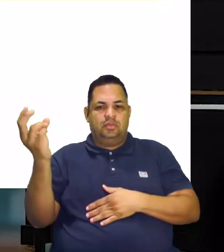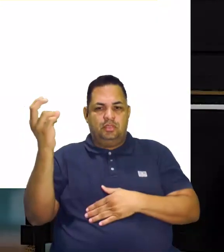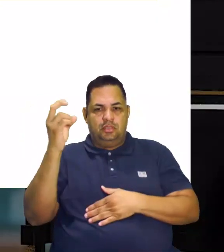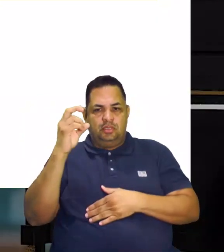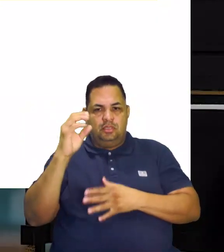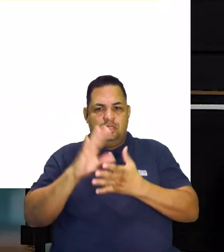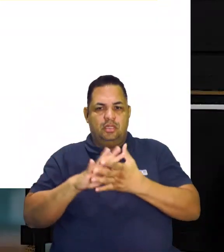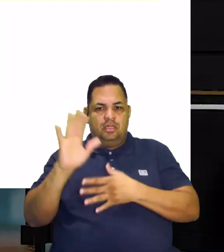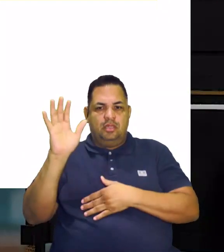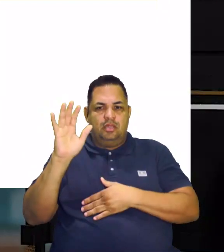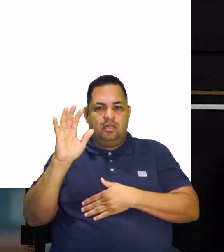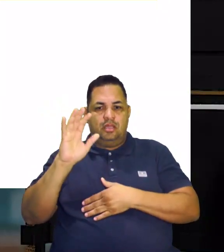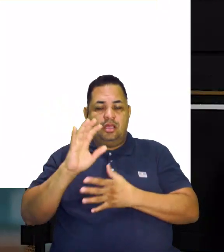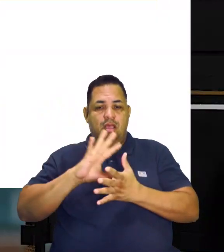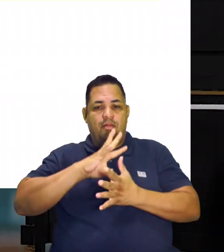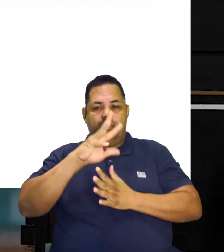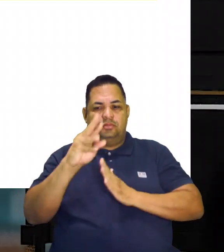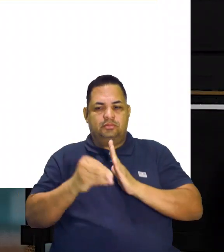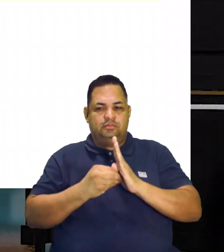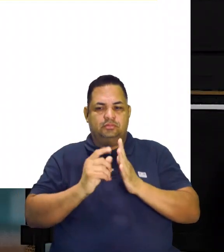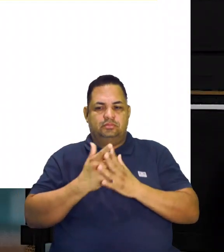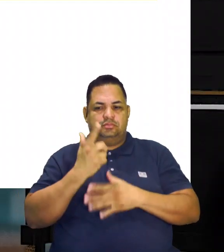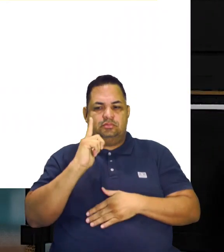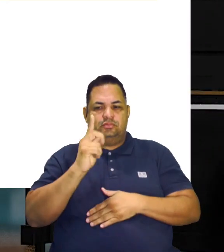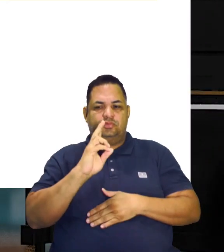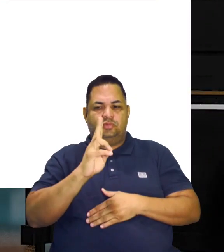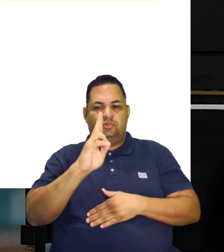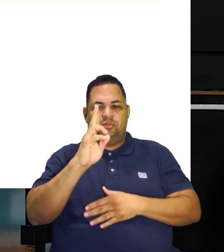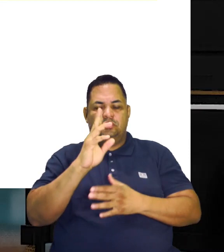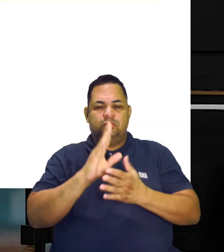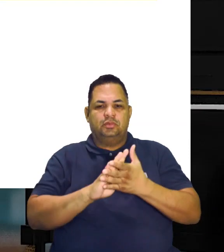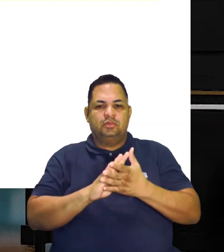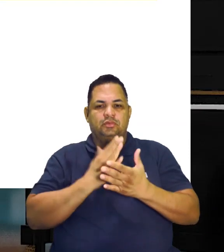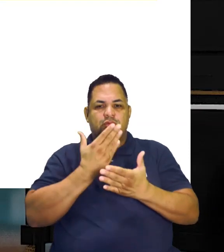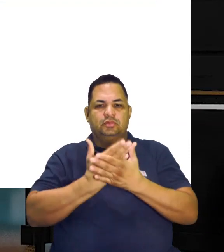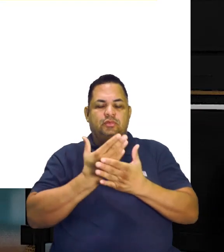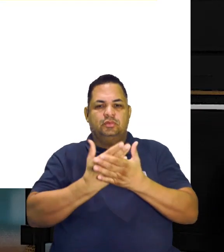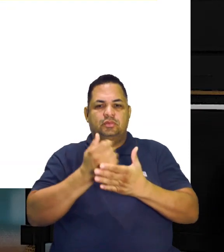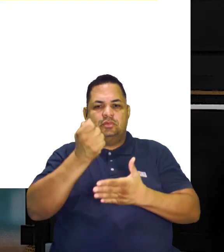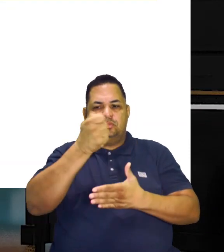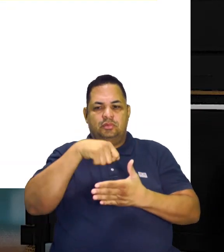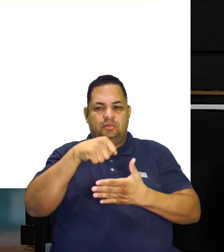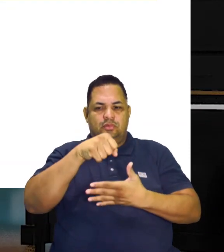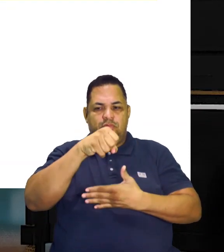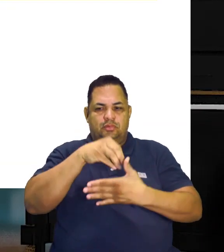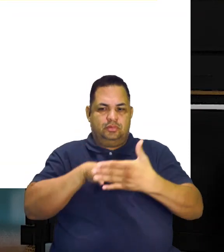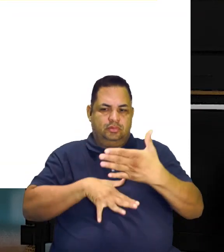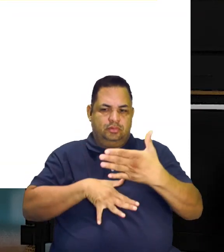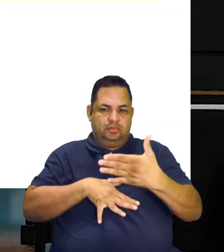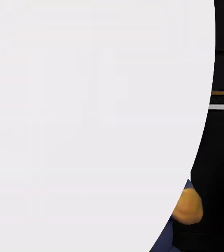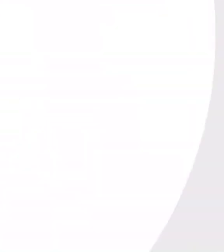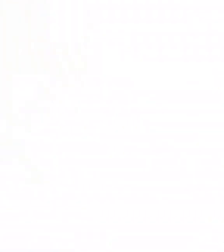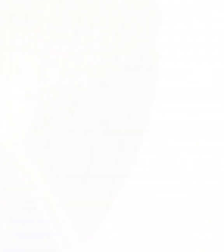vamos continuar estudando ainda em outras aulas. Tudo bem? Então vamos lá, vamos para a correção da atividade.